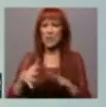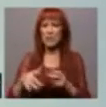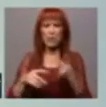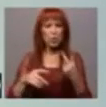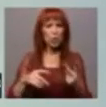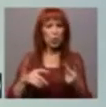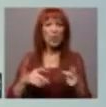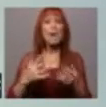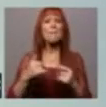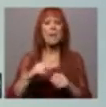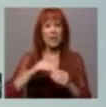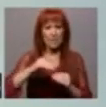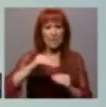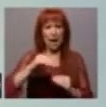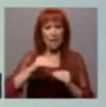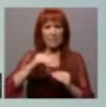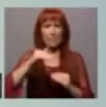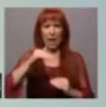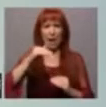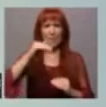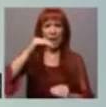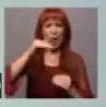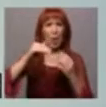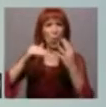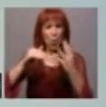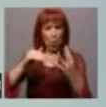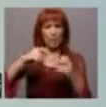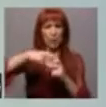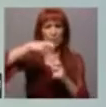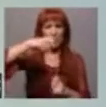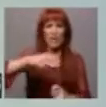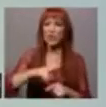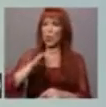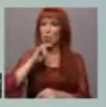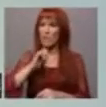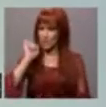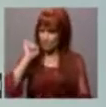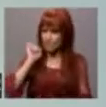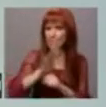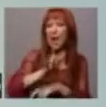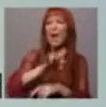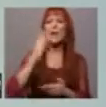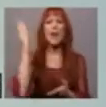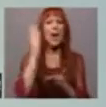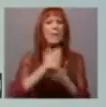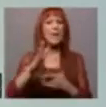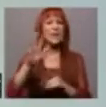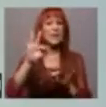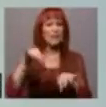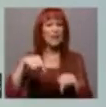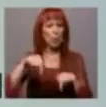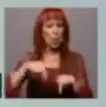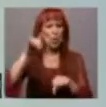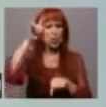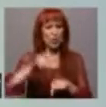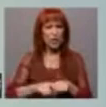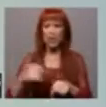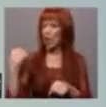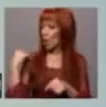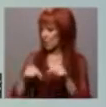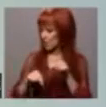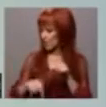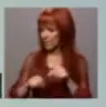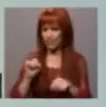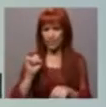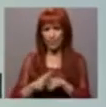2 metros, mas aumentar gradualmente para 4 metros. Temos um aviso de agitação marítima a partir do fim do dia de hoje. Na costa sul as ondas